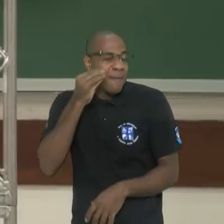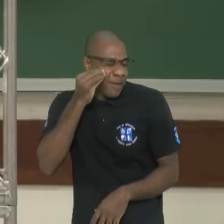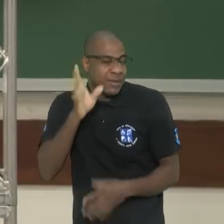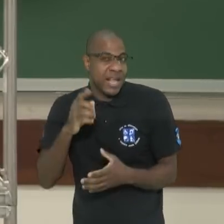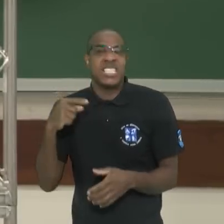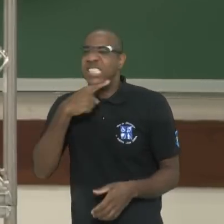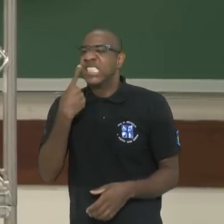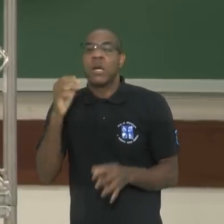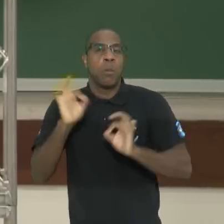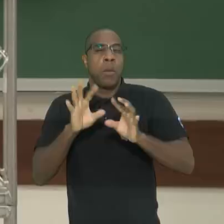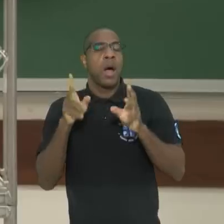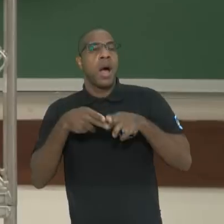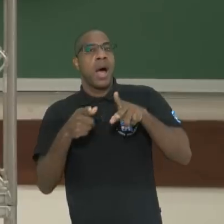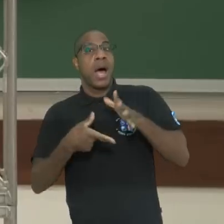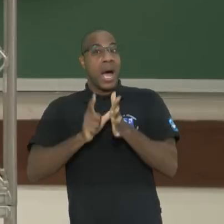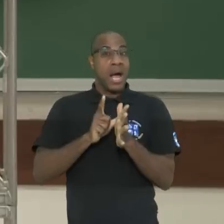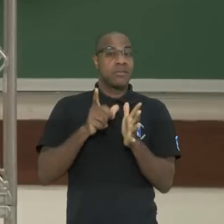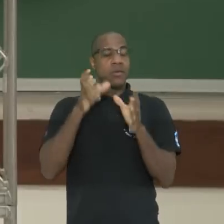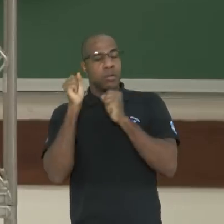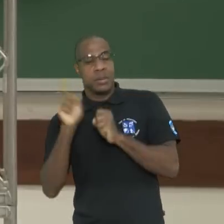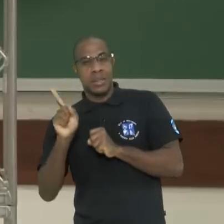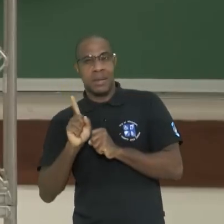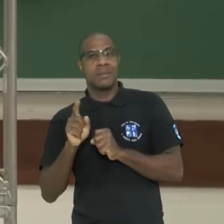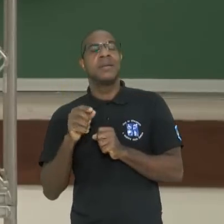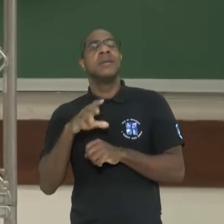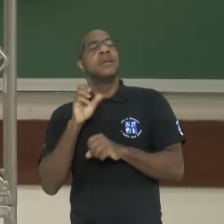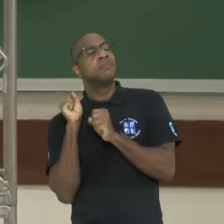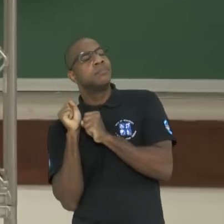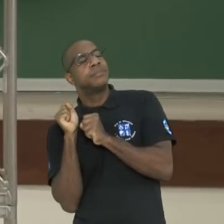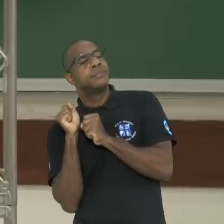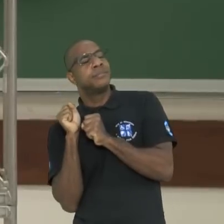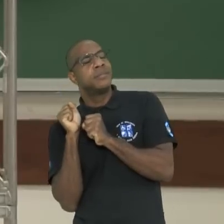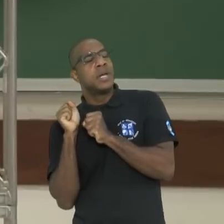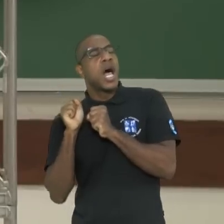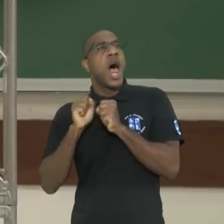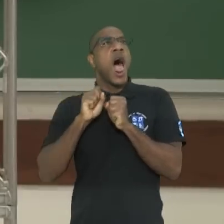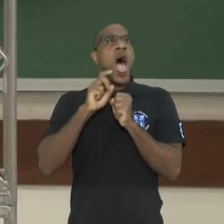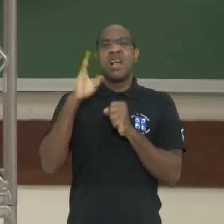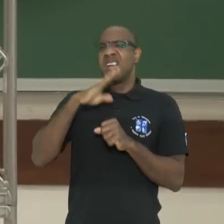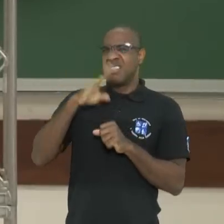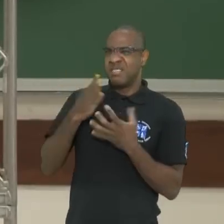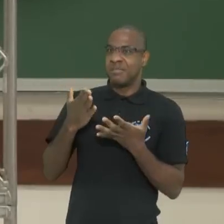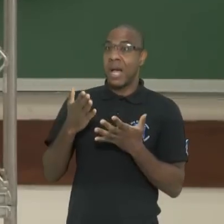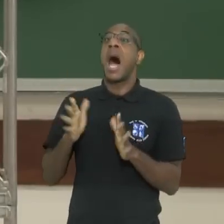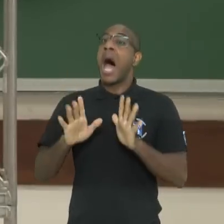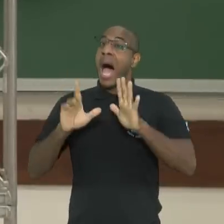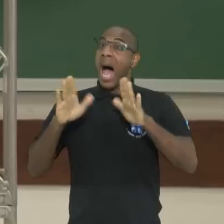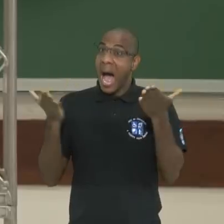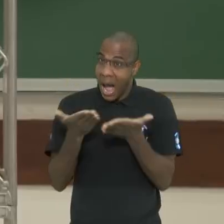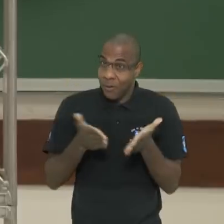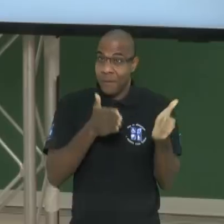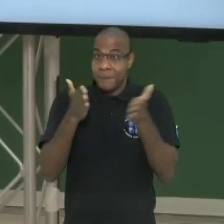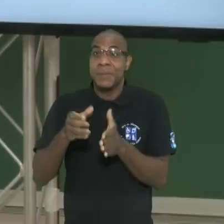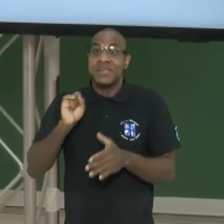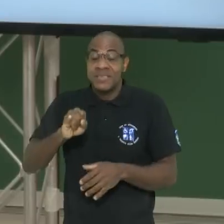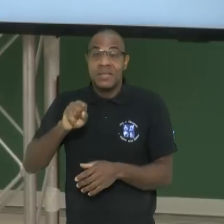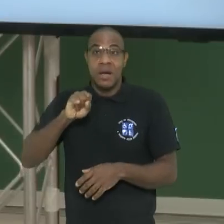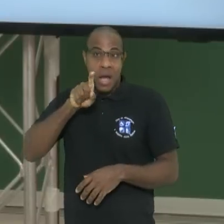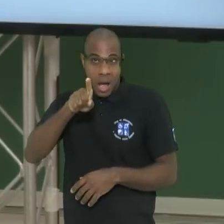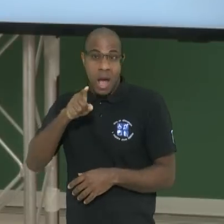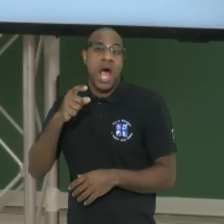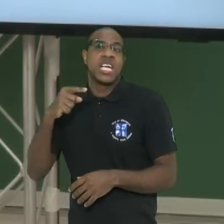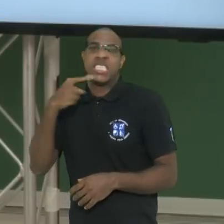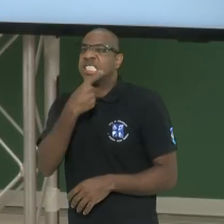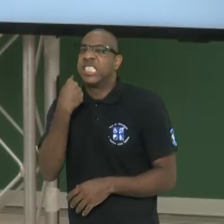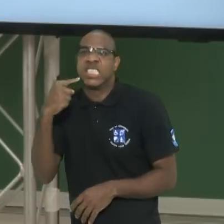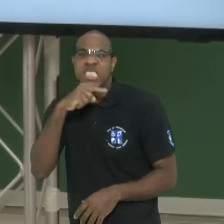ninguém chega perto. Escove o dente antes de dormir. Você vai ver que você vai acordar novinho em folha. Por quê? Porque a sua cavidade oral vai